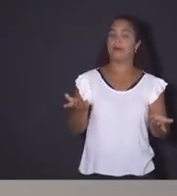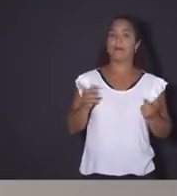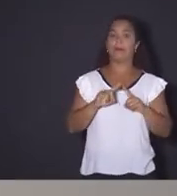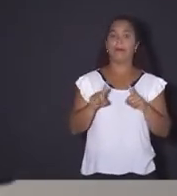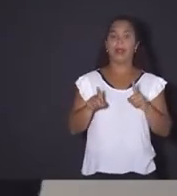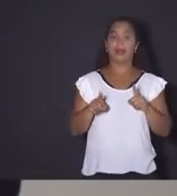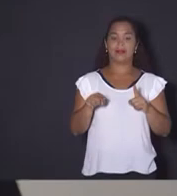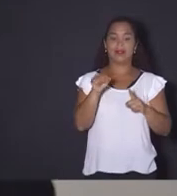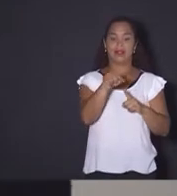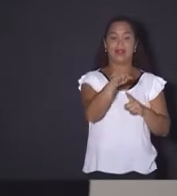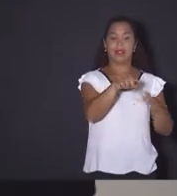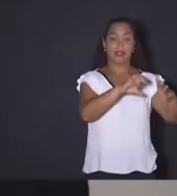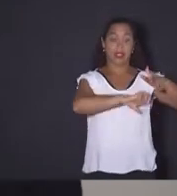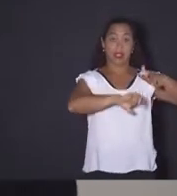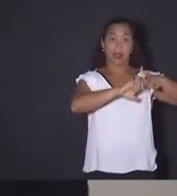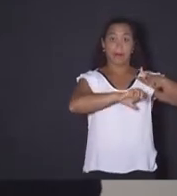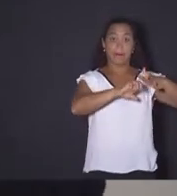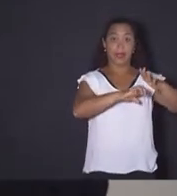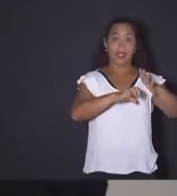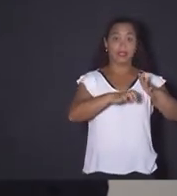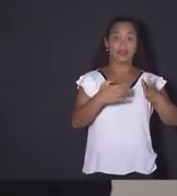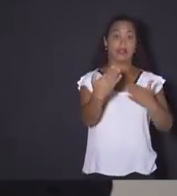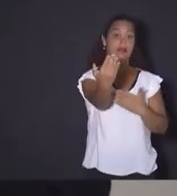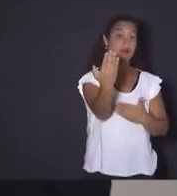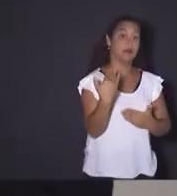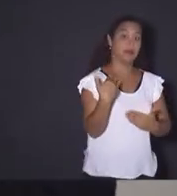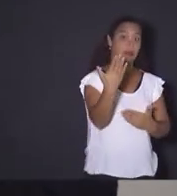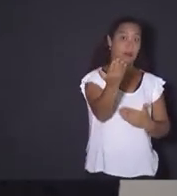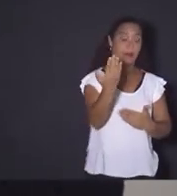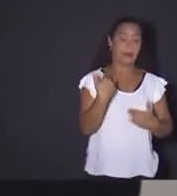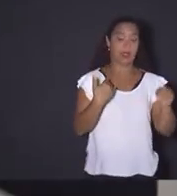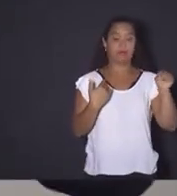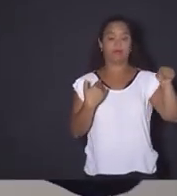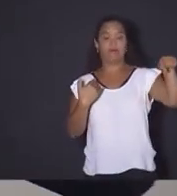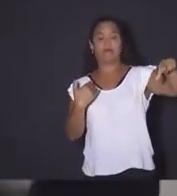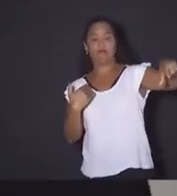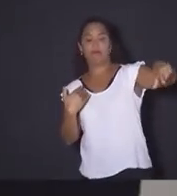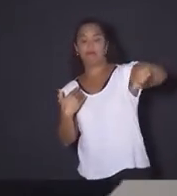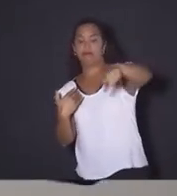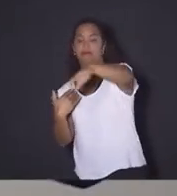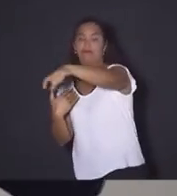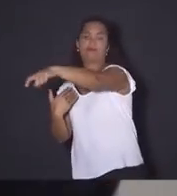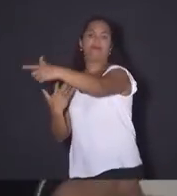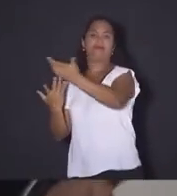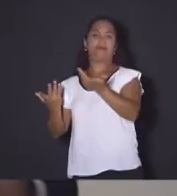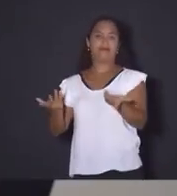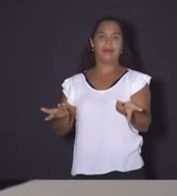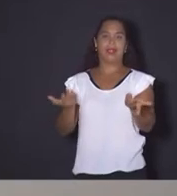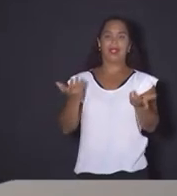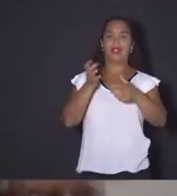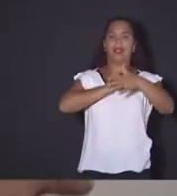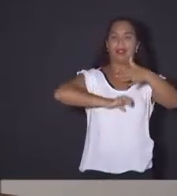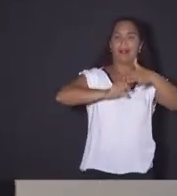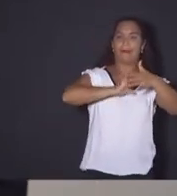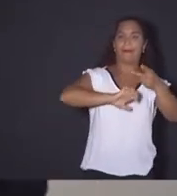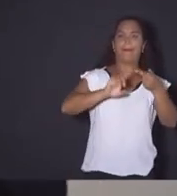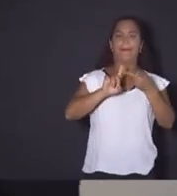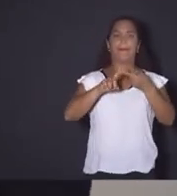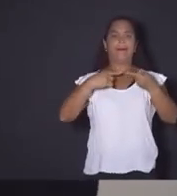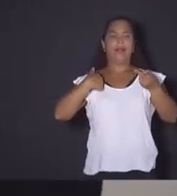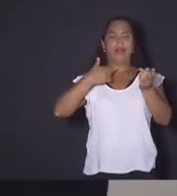mimetizam exatamente aqueles grandes intermediários das cadeias de produção da cultura, as grandes gravadoras, as companheiras do cinema, as grandes